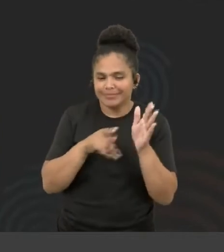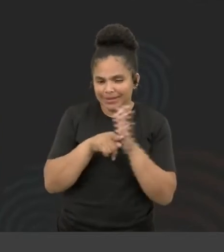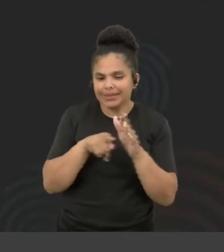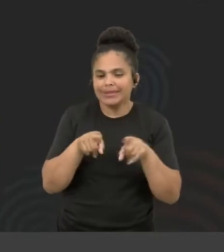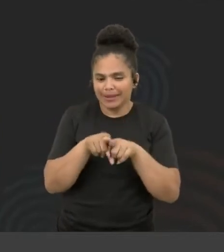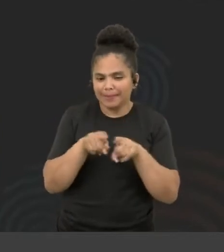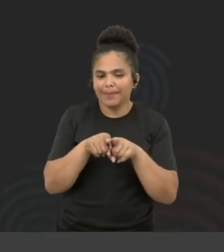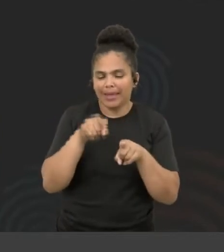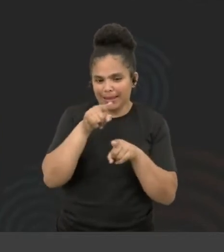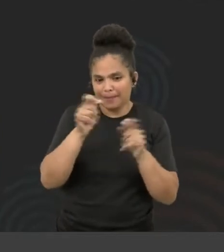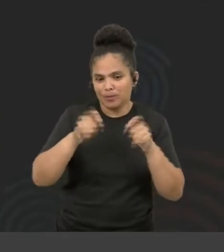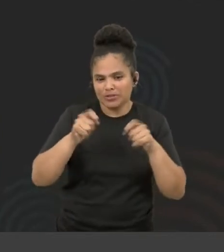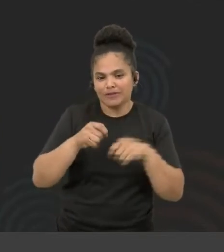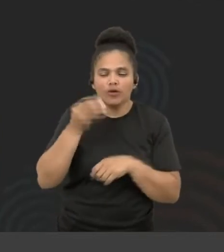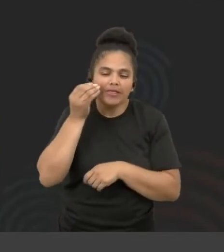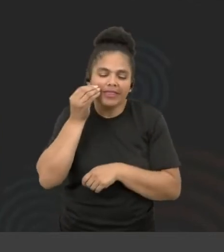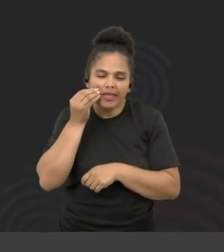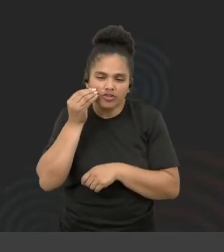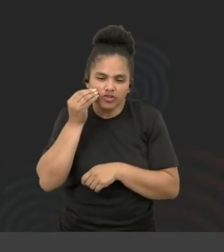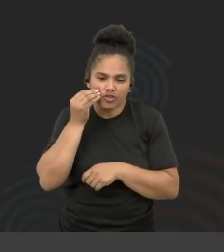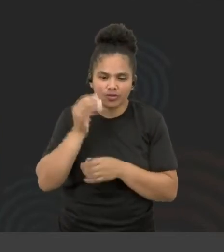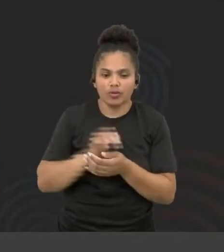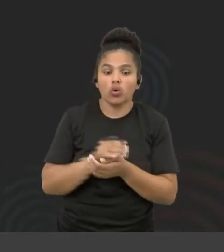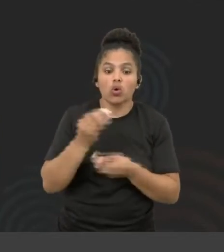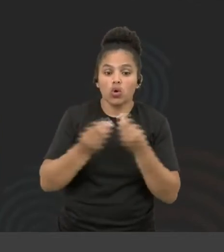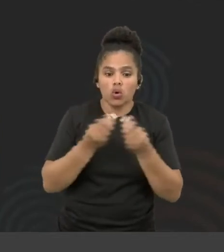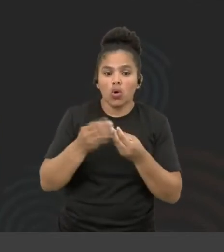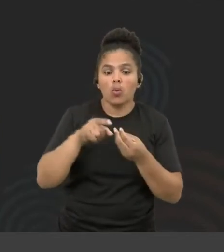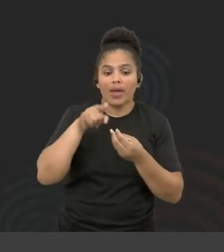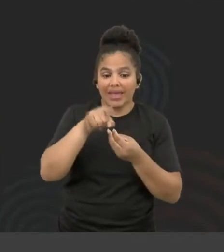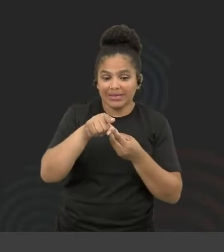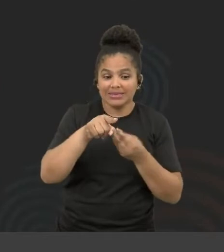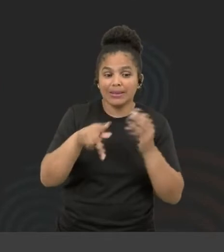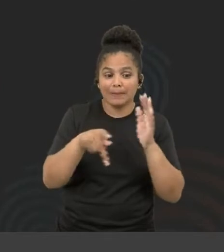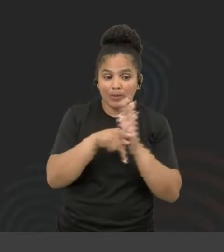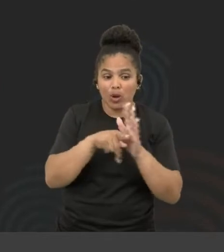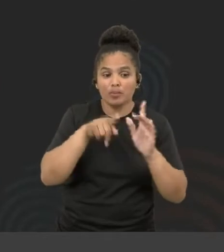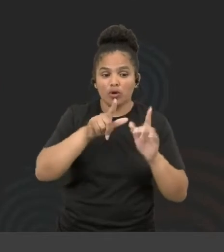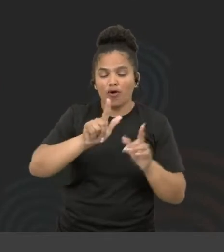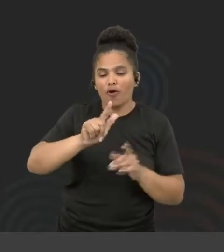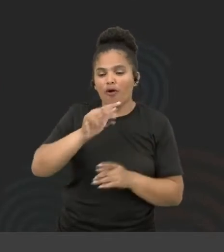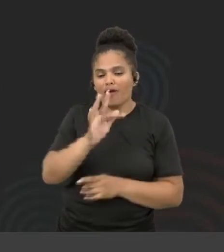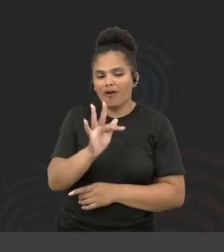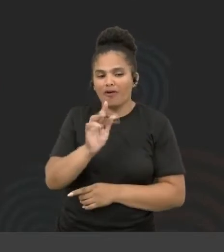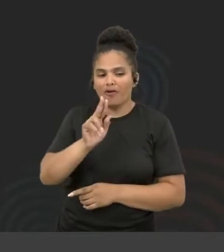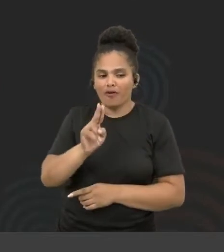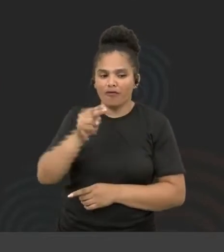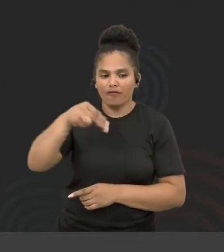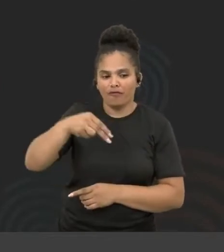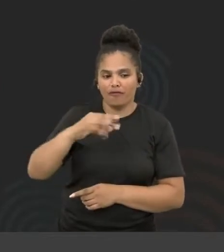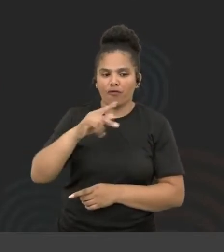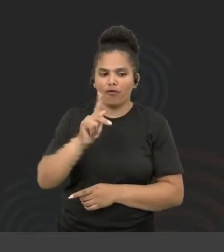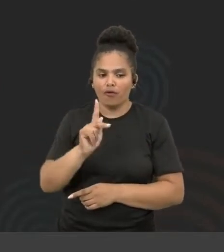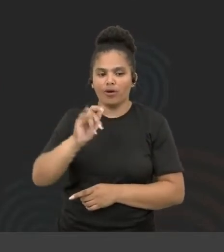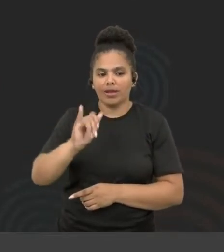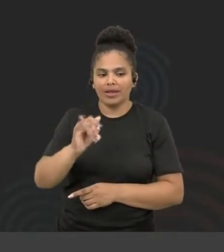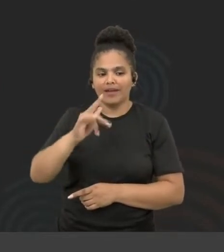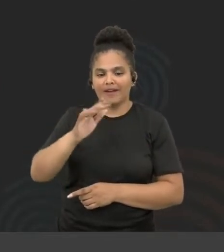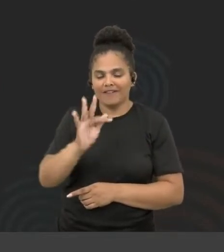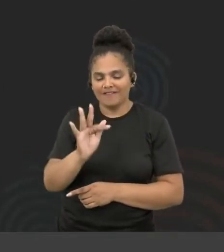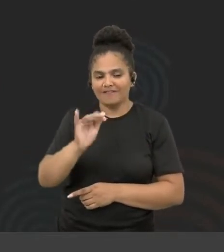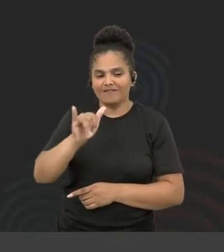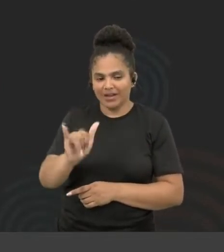ele simula limitações motoras, que é esse Funkify. Ele serve para que você possa, por exemplo, colocar